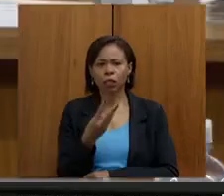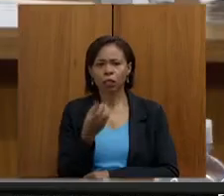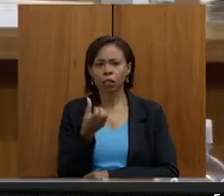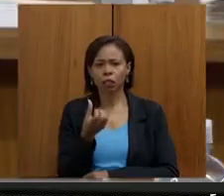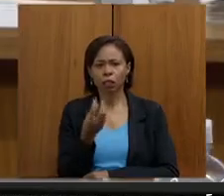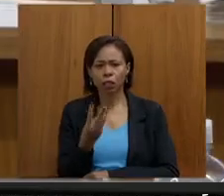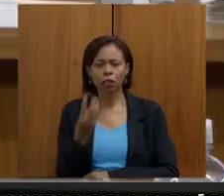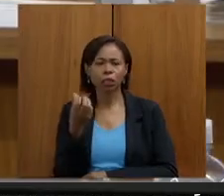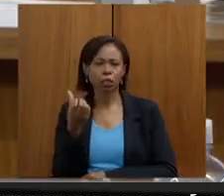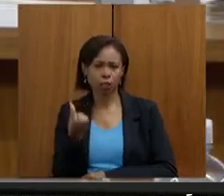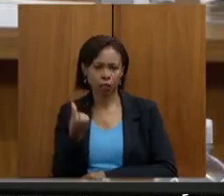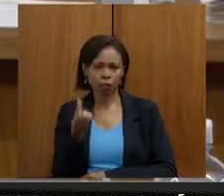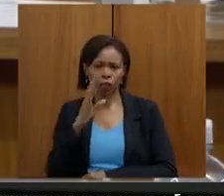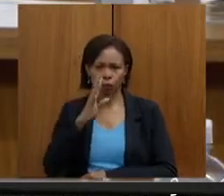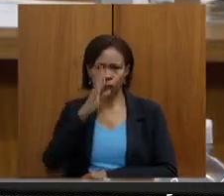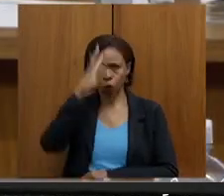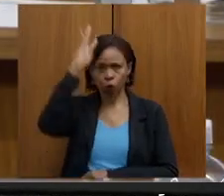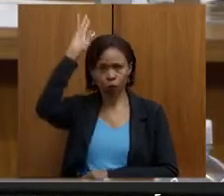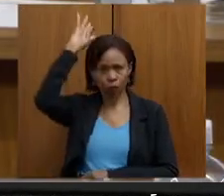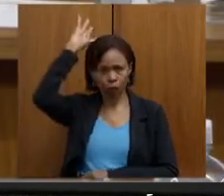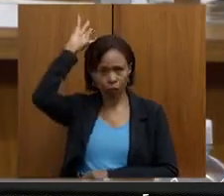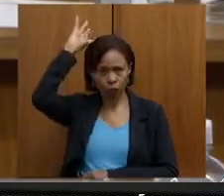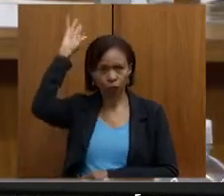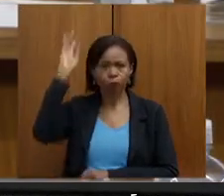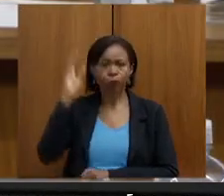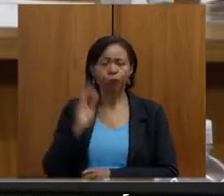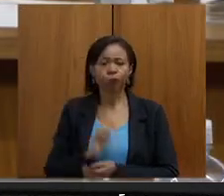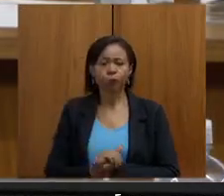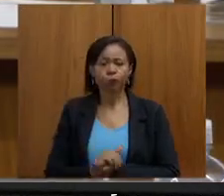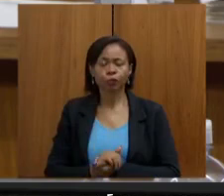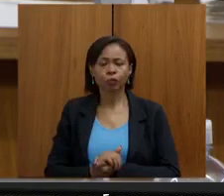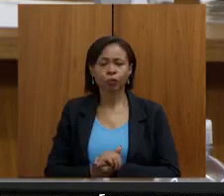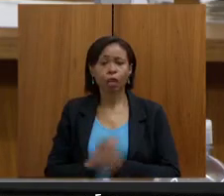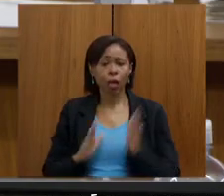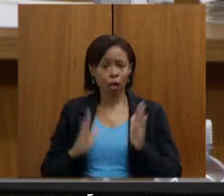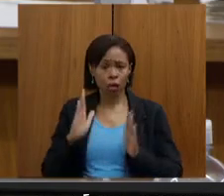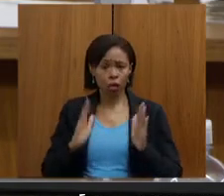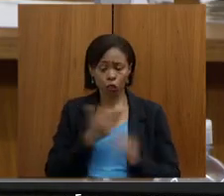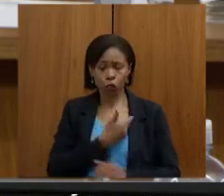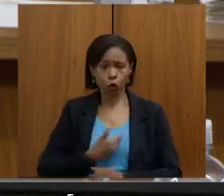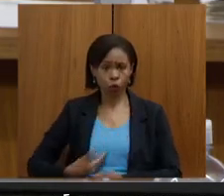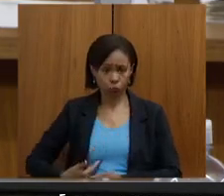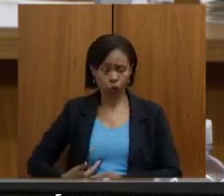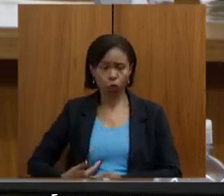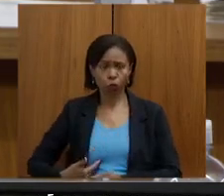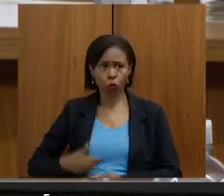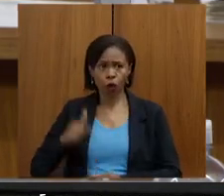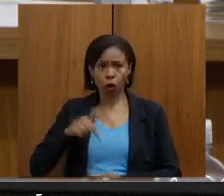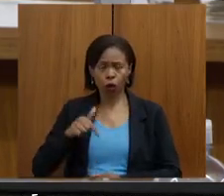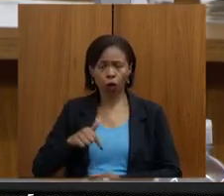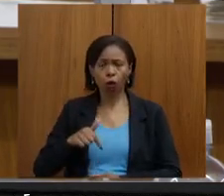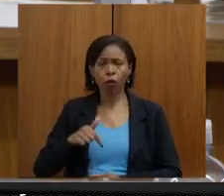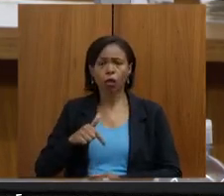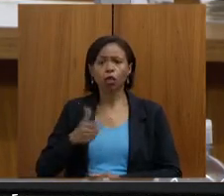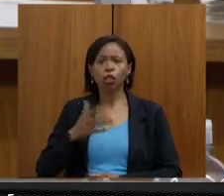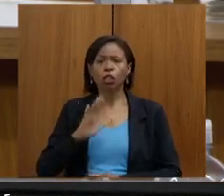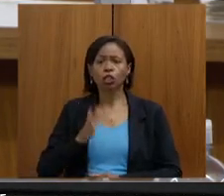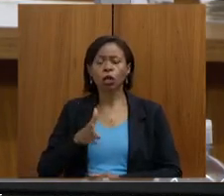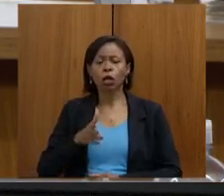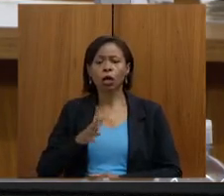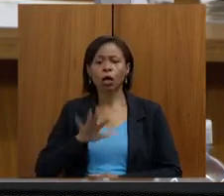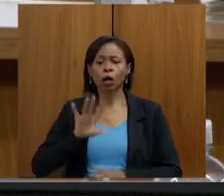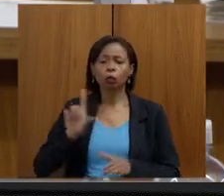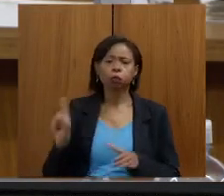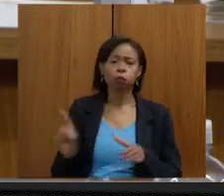2.336 Bombeiros Militares ao longo desse governo nós tivemos a inclusão de